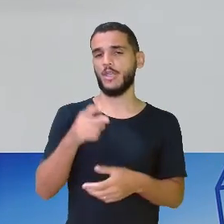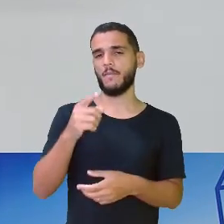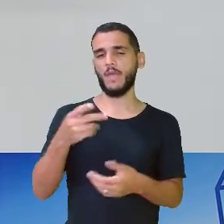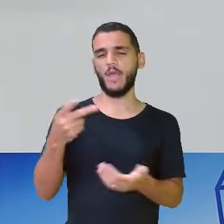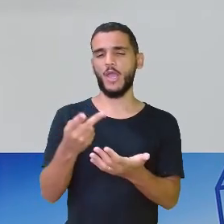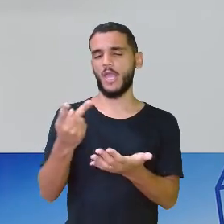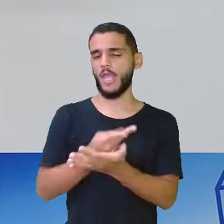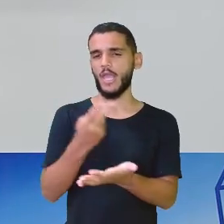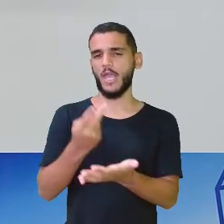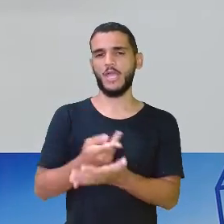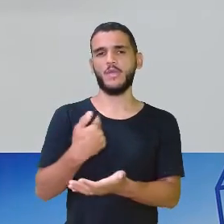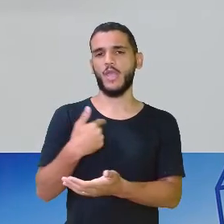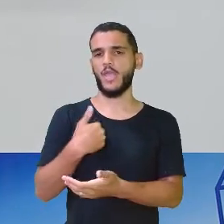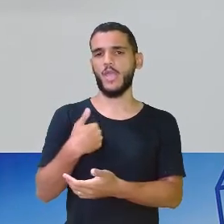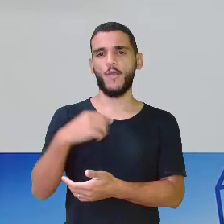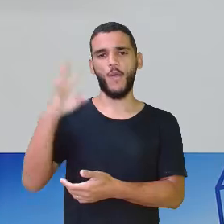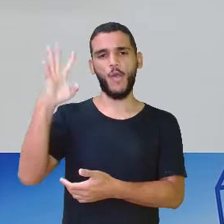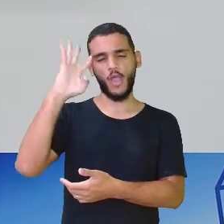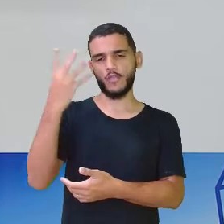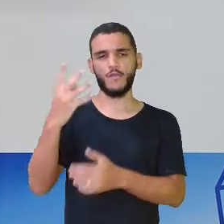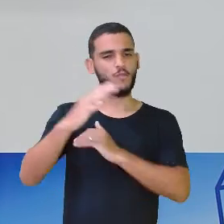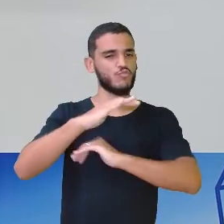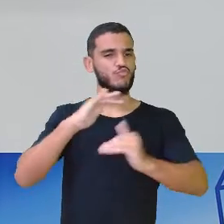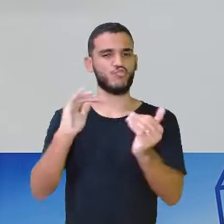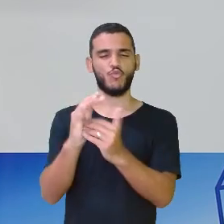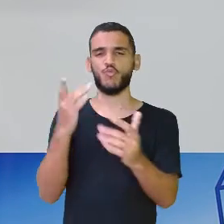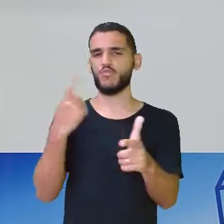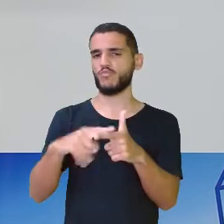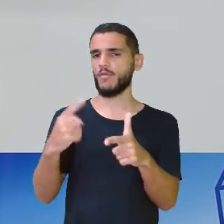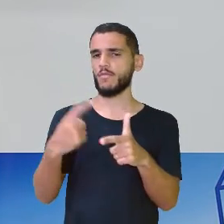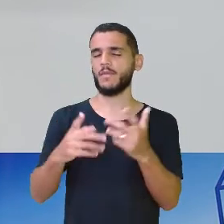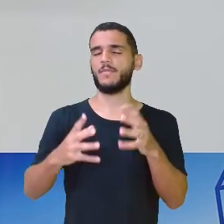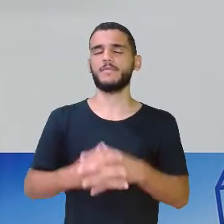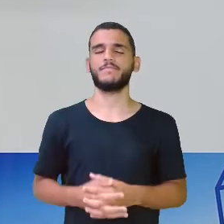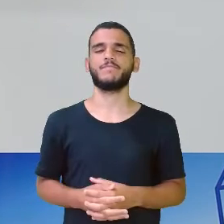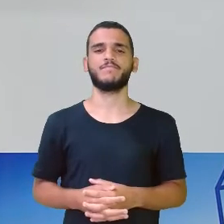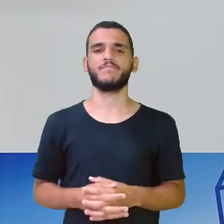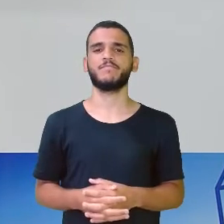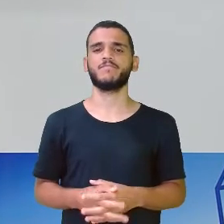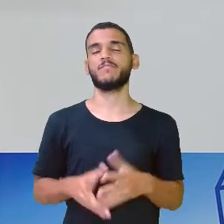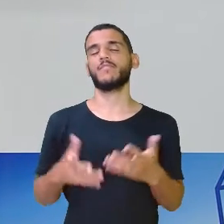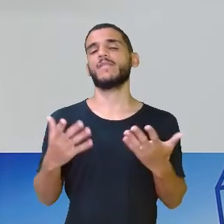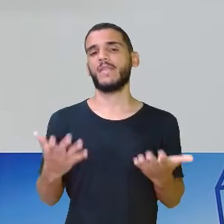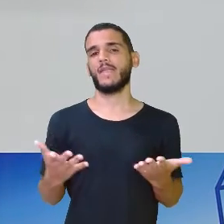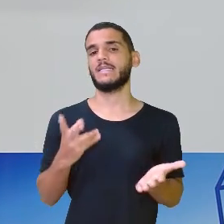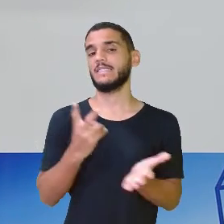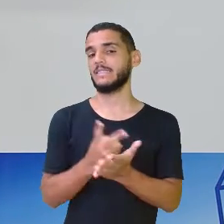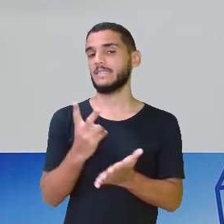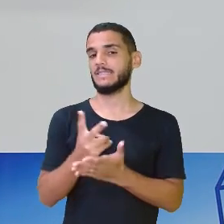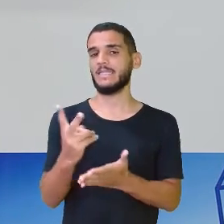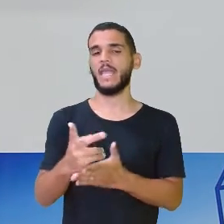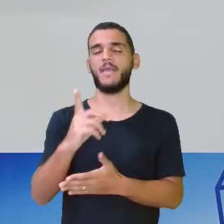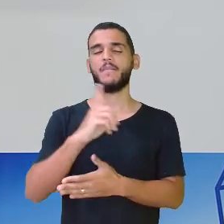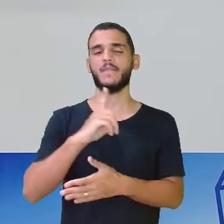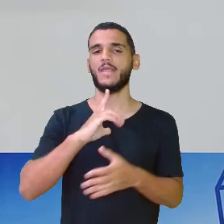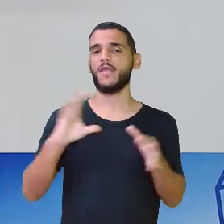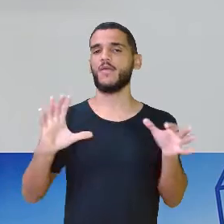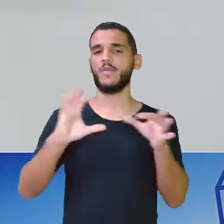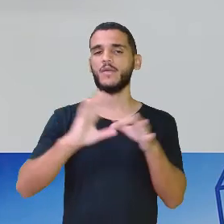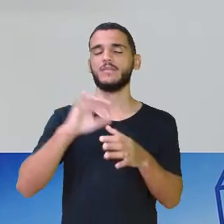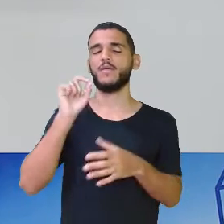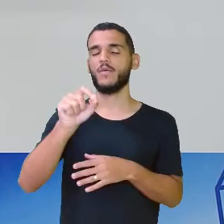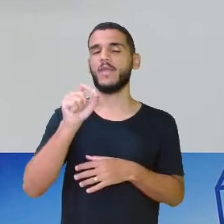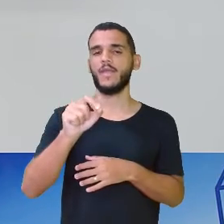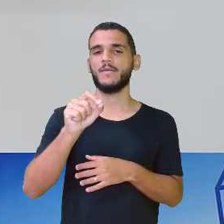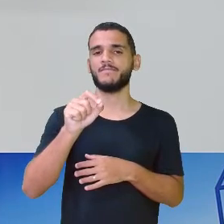para resolver todos os erros que estão aí. Via de regra, esses líderes são líderes